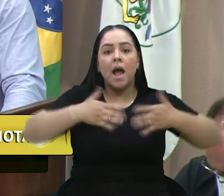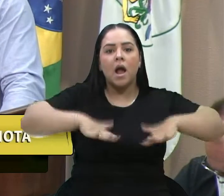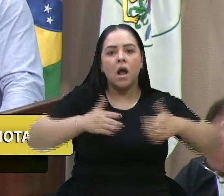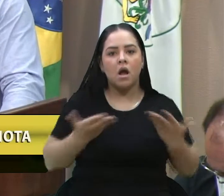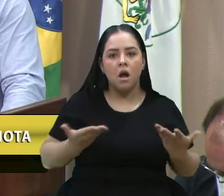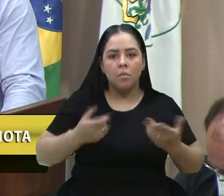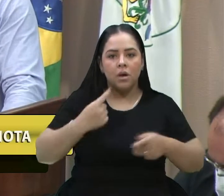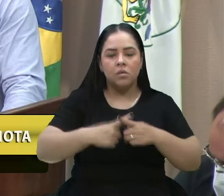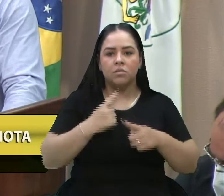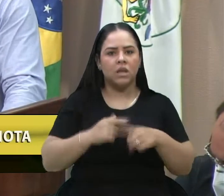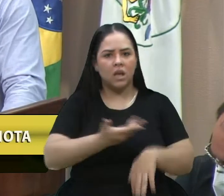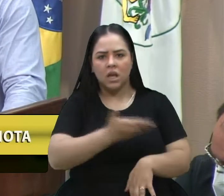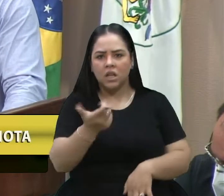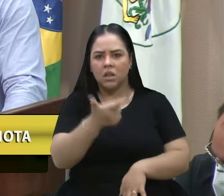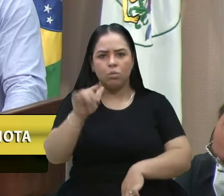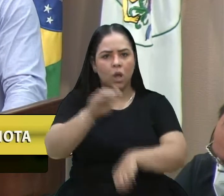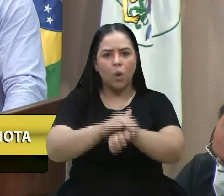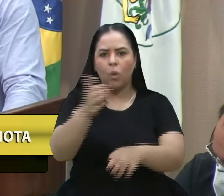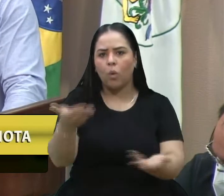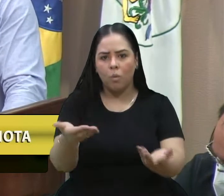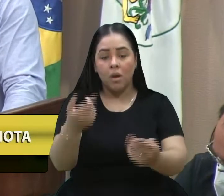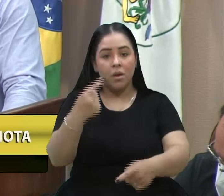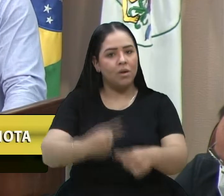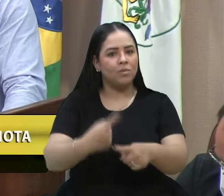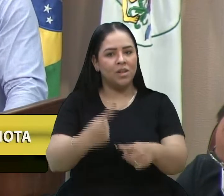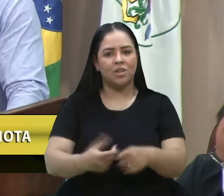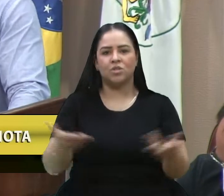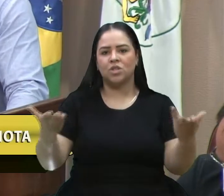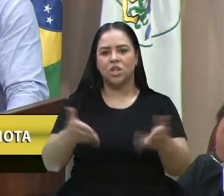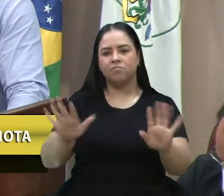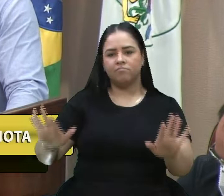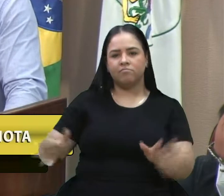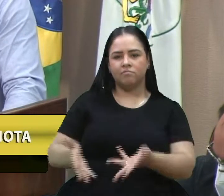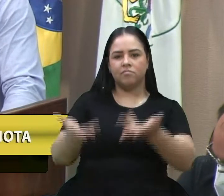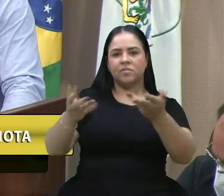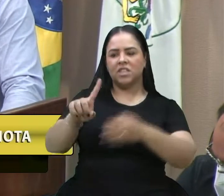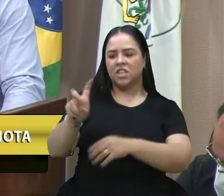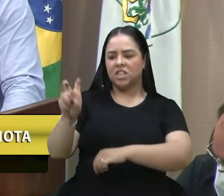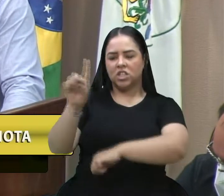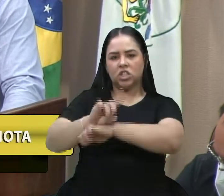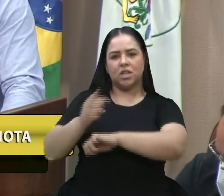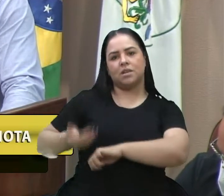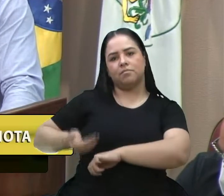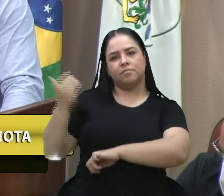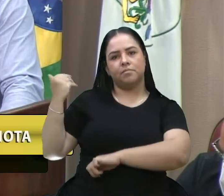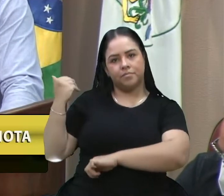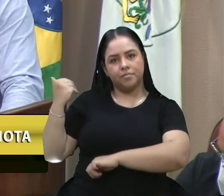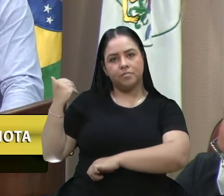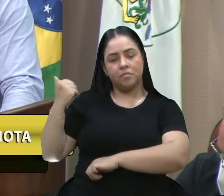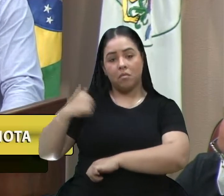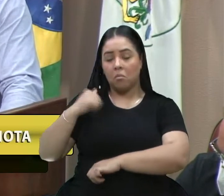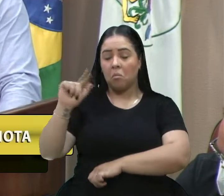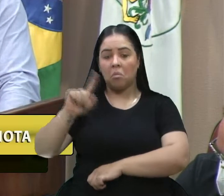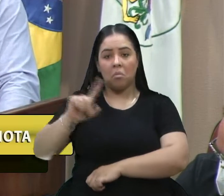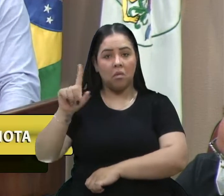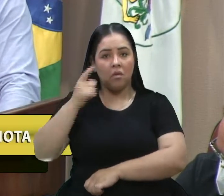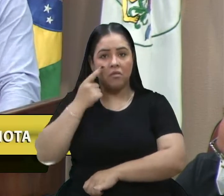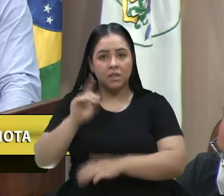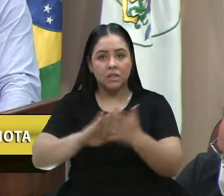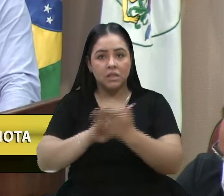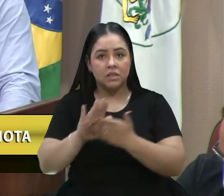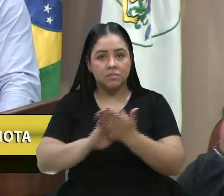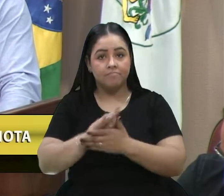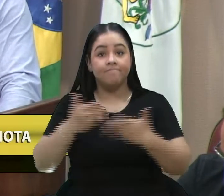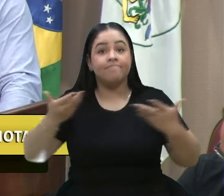jeito sem culpa, porque já tinham sido instigadas há 15 dias antes. Não vi ninguém. E aí, senhoras e